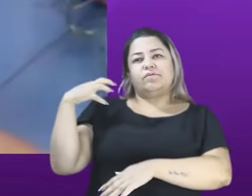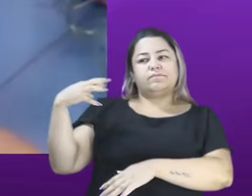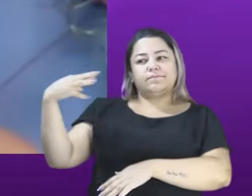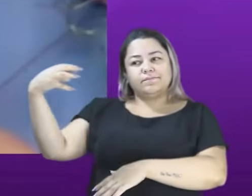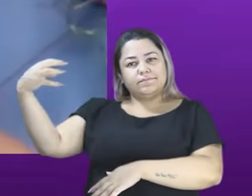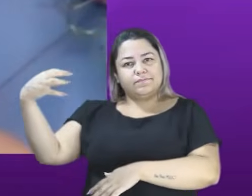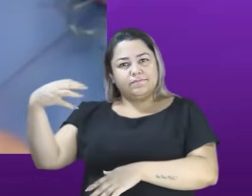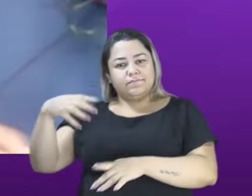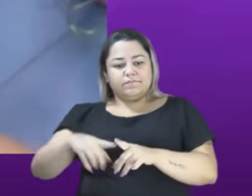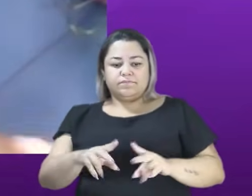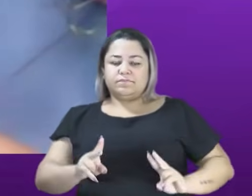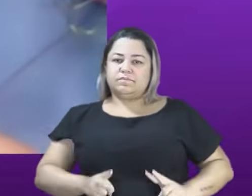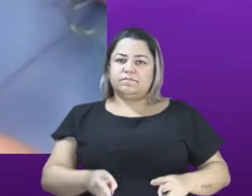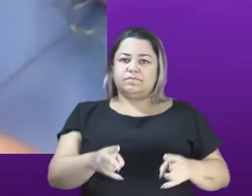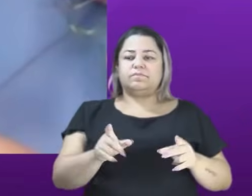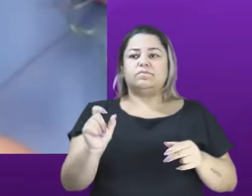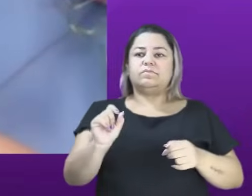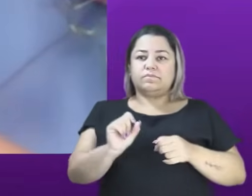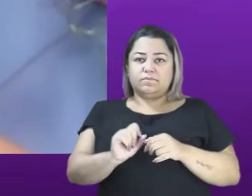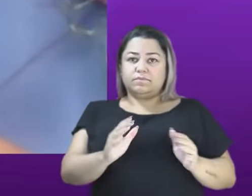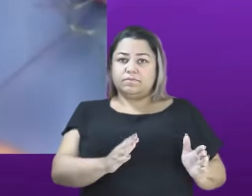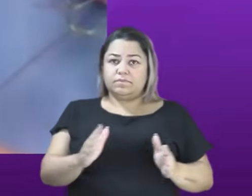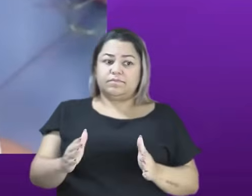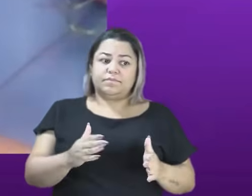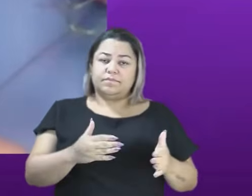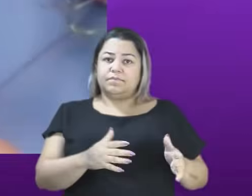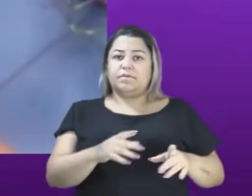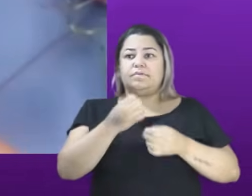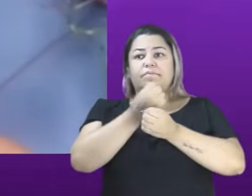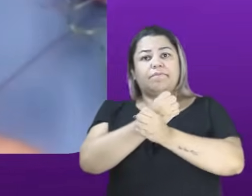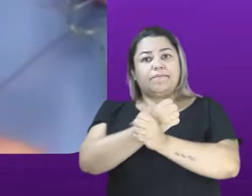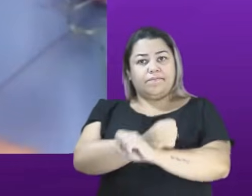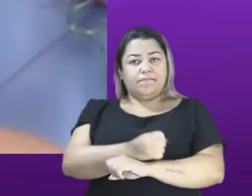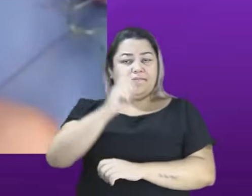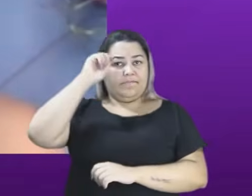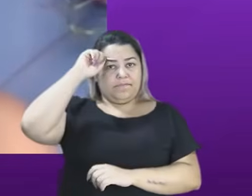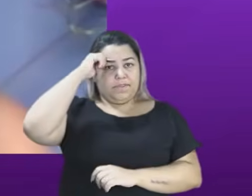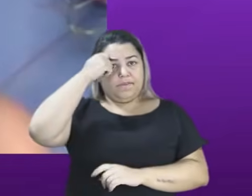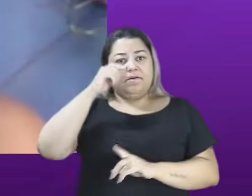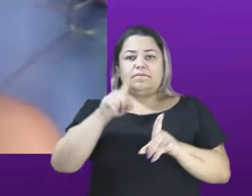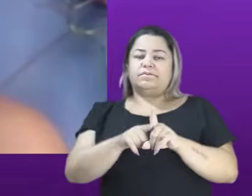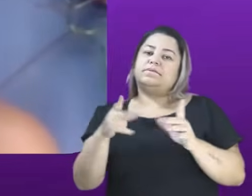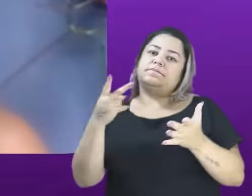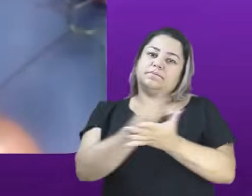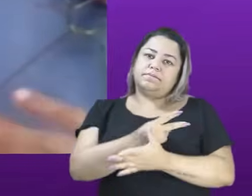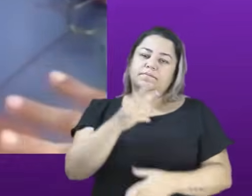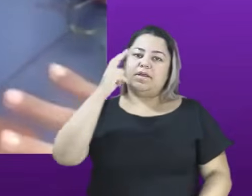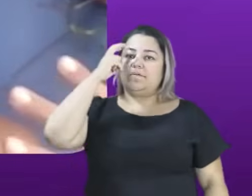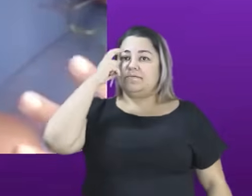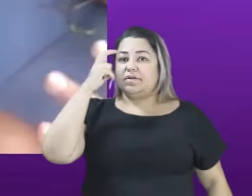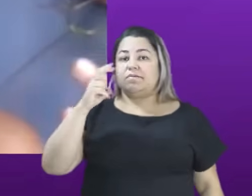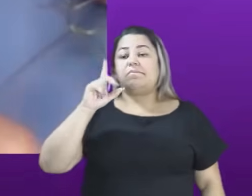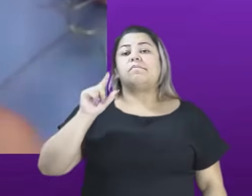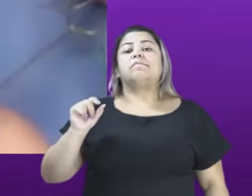Logo em seguida, né, vamos fazer aqui uma interlocução com o período mesmo da escravidão negra e os desdobramentos culturais que